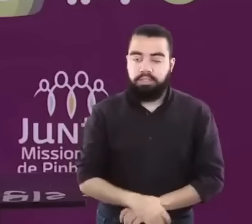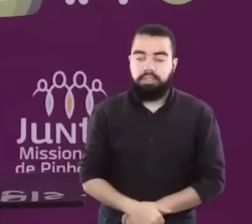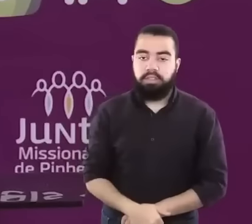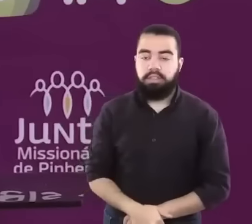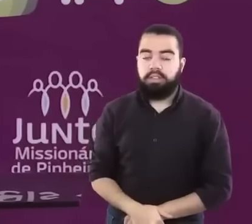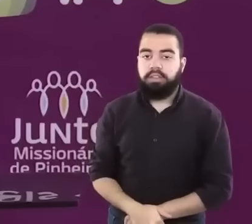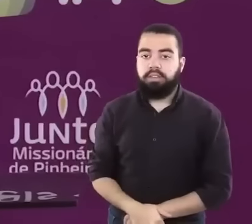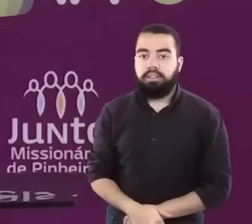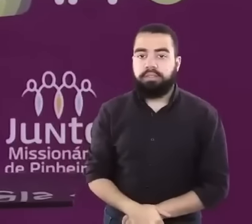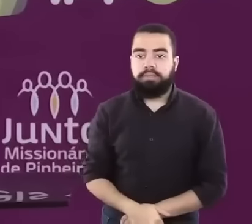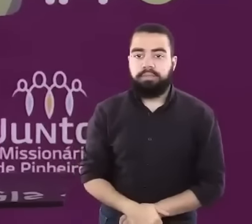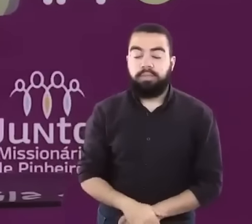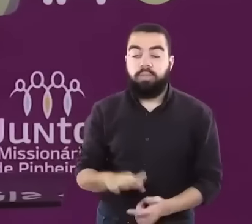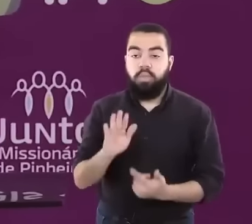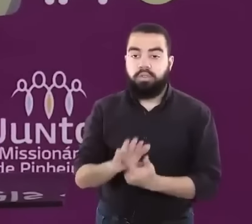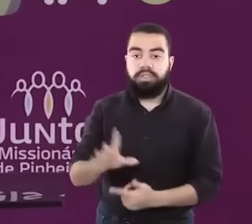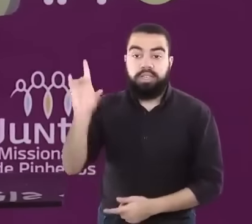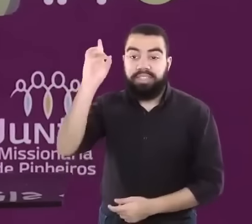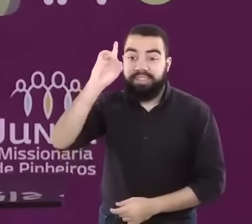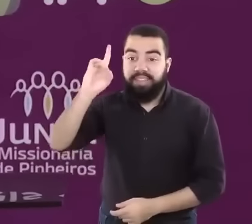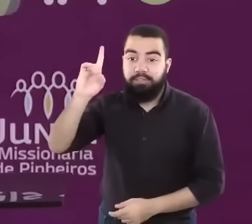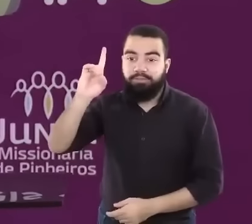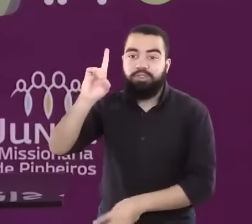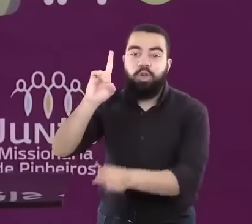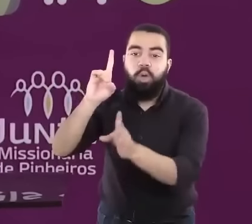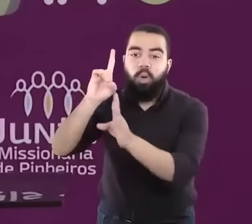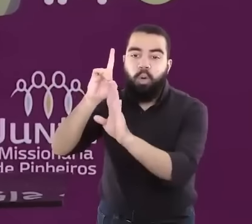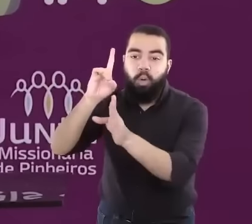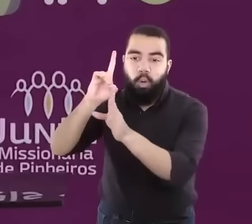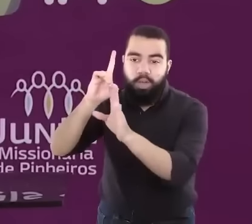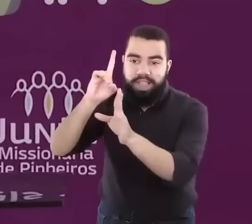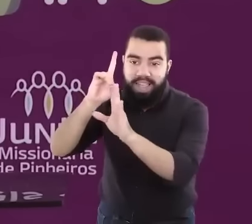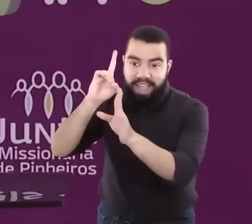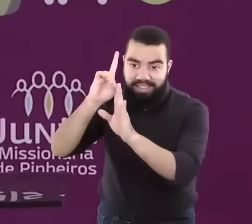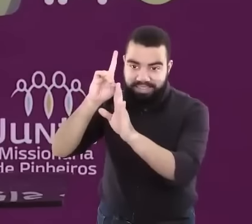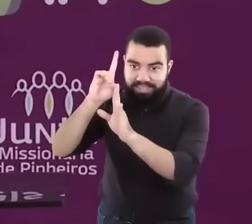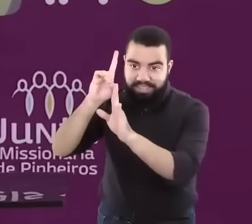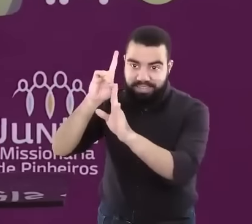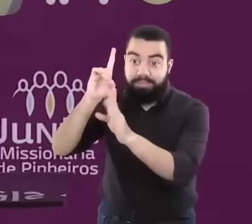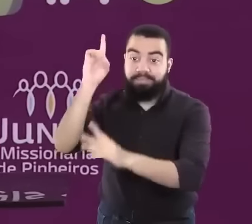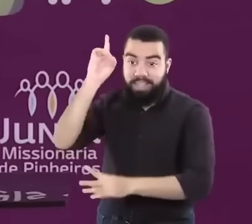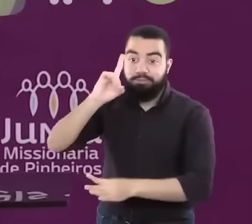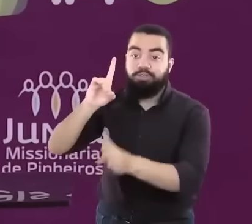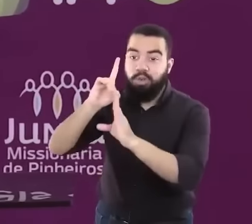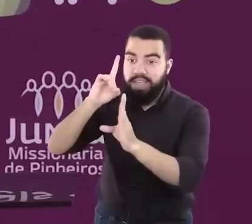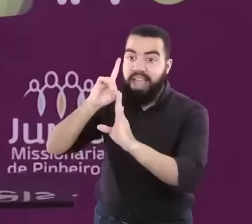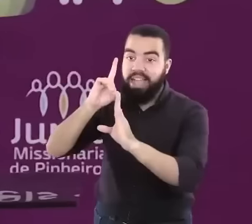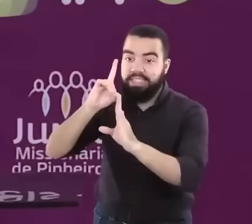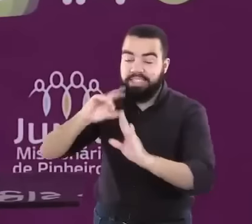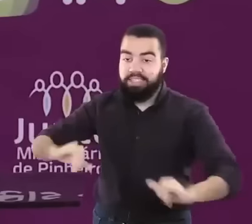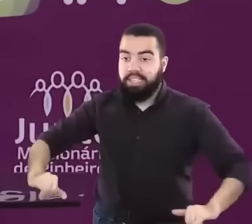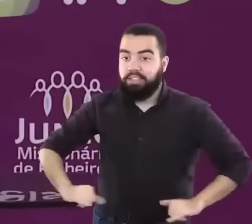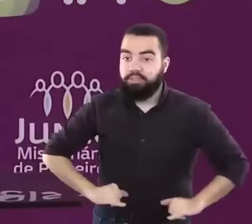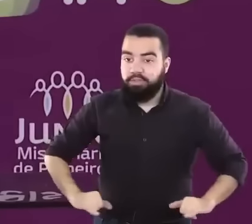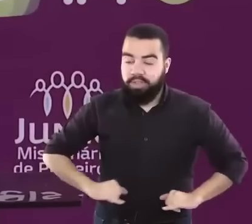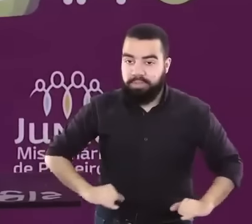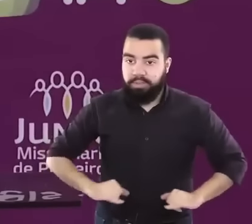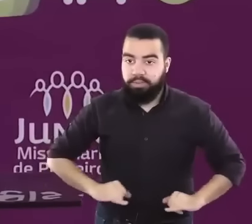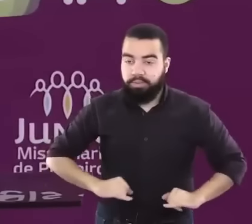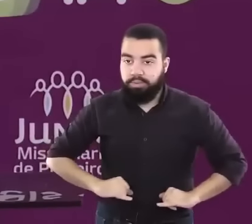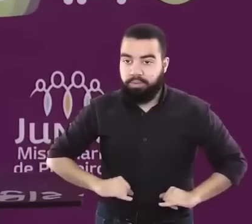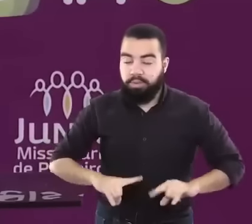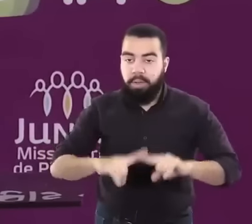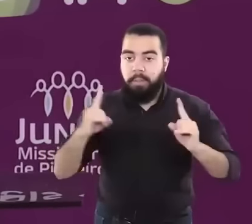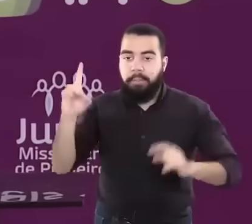20 que Deus conhece o nosso sofrimento mas Ele defende a nossa